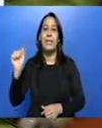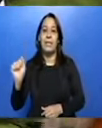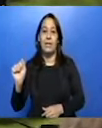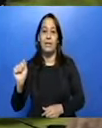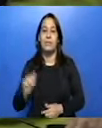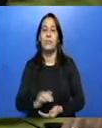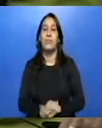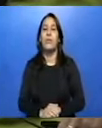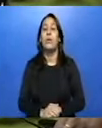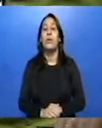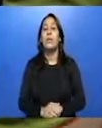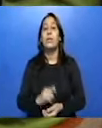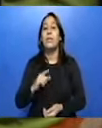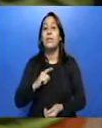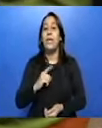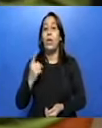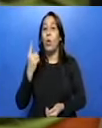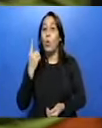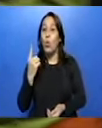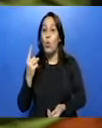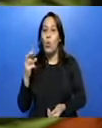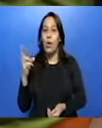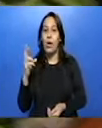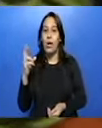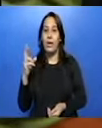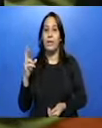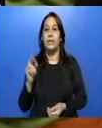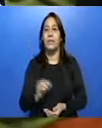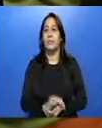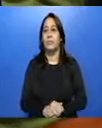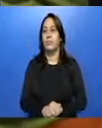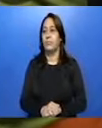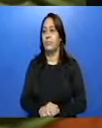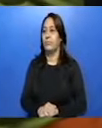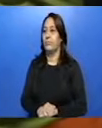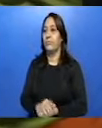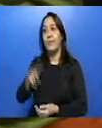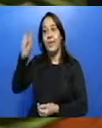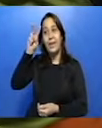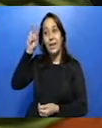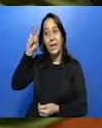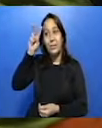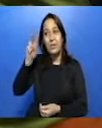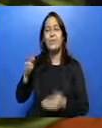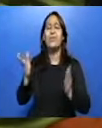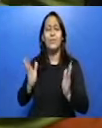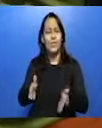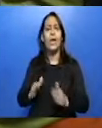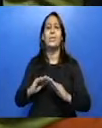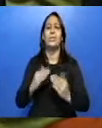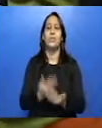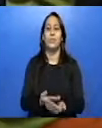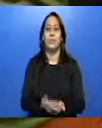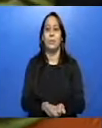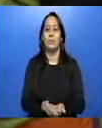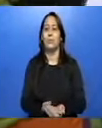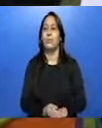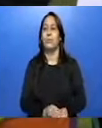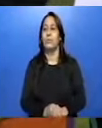É um R só e ela não fica estralando. Lembrou? Nós já estudamos.